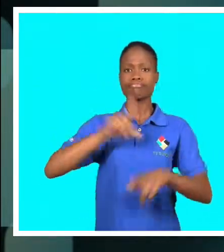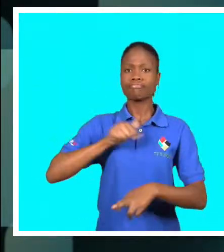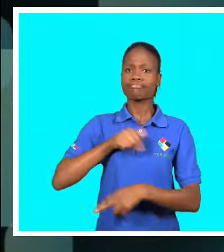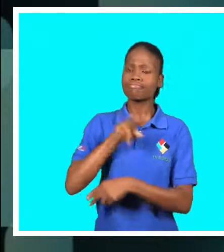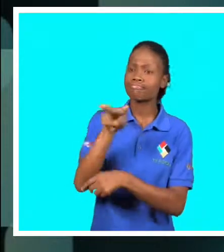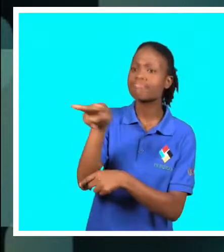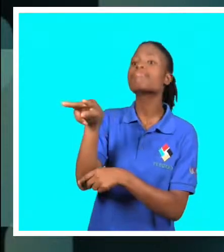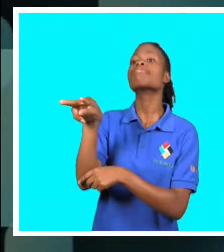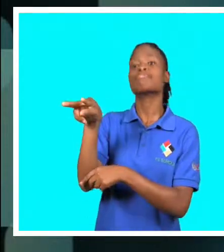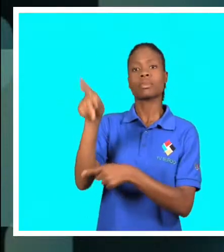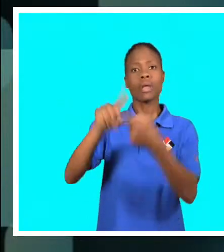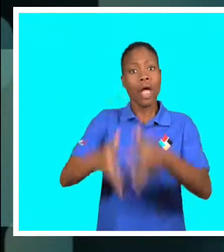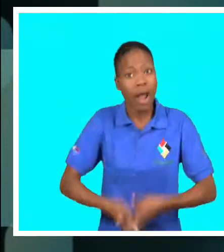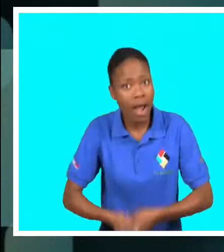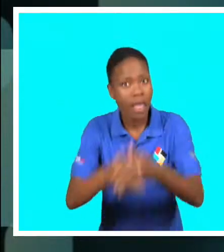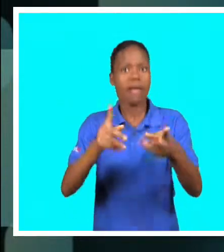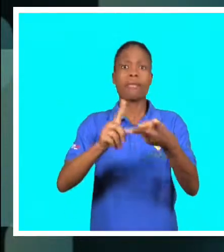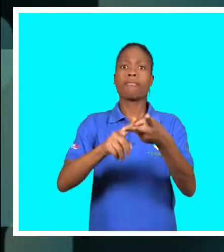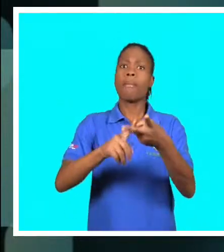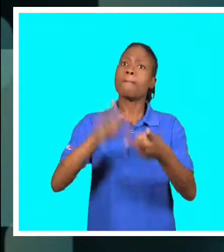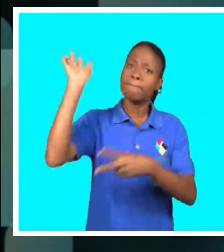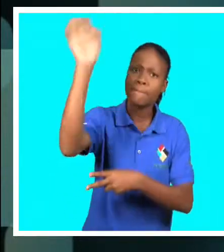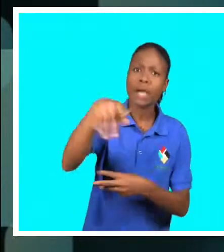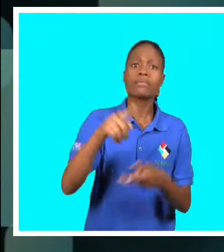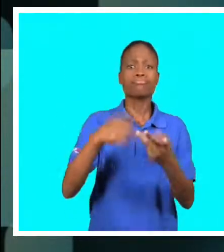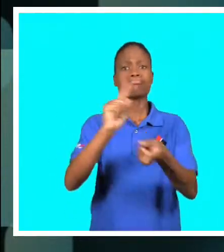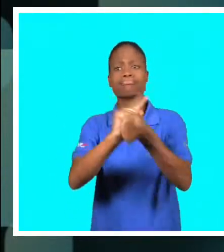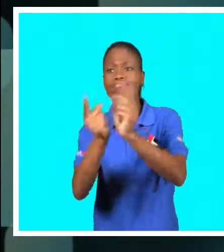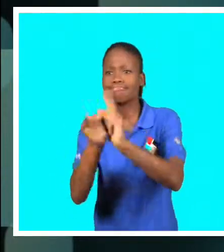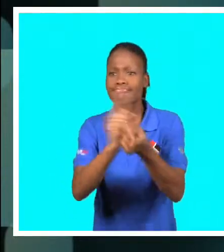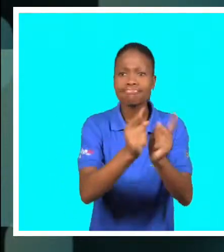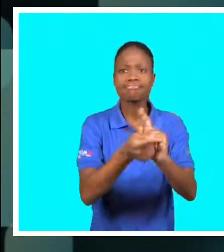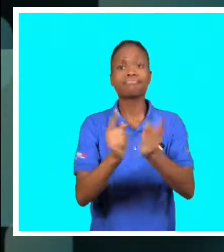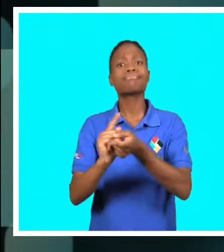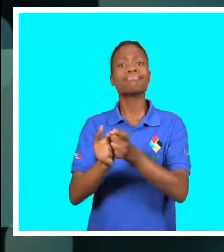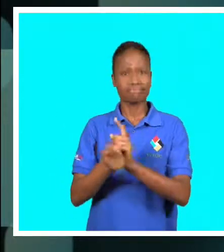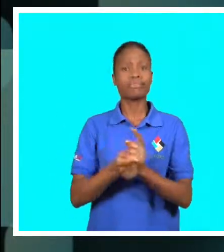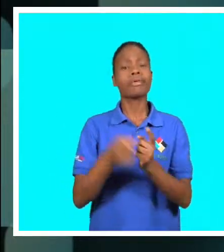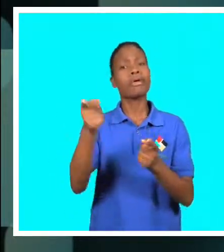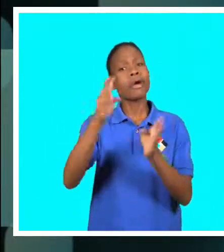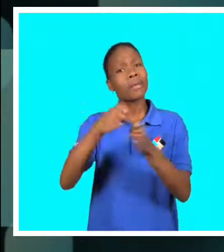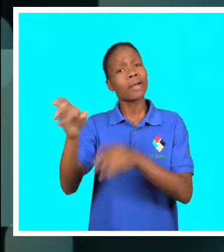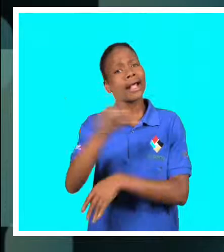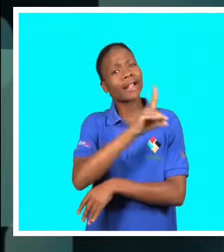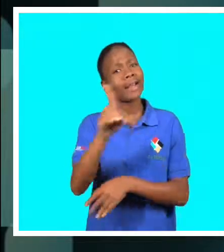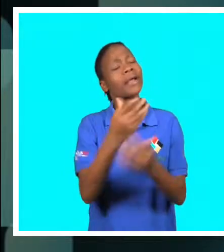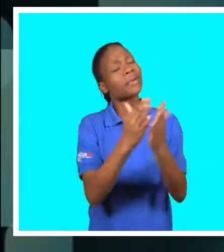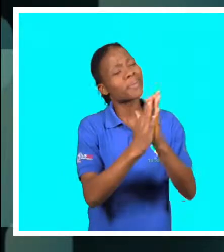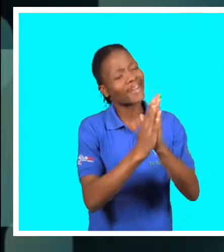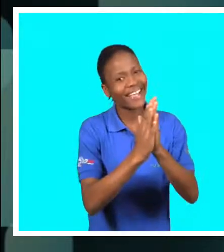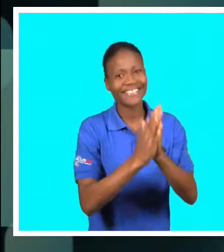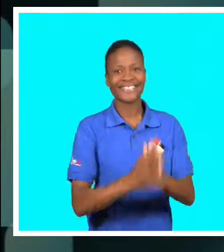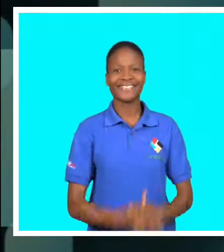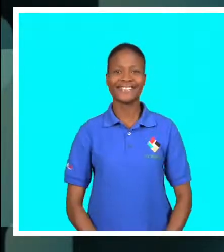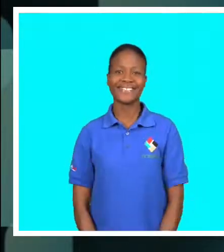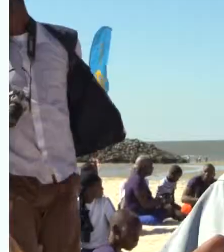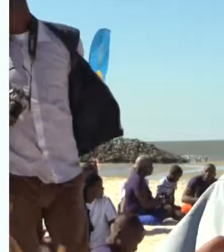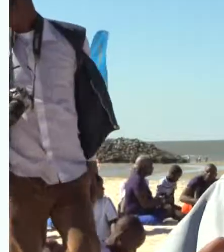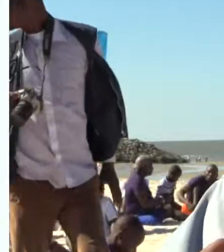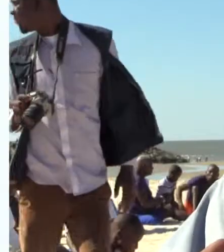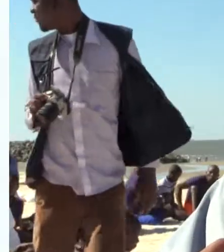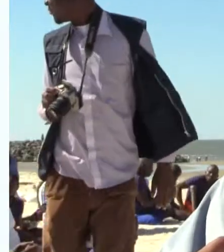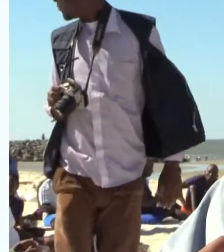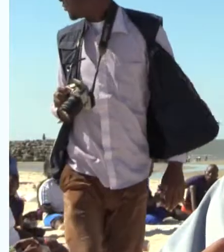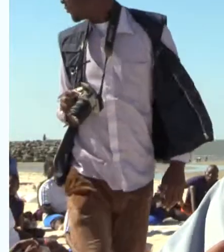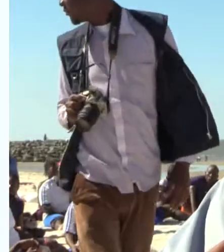se encontrava a assistir ao jogo treino Diz que iniciativas como estas merecem